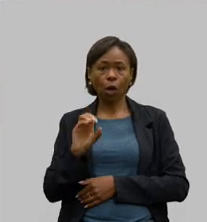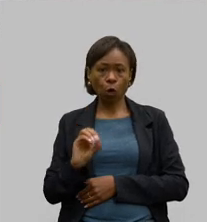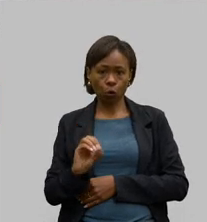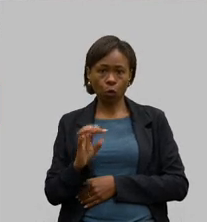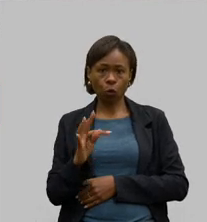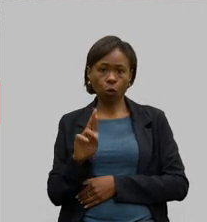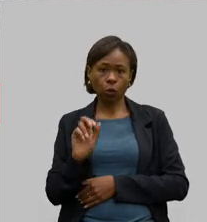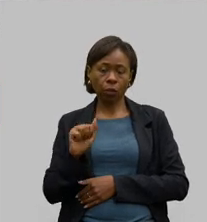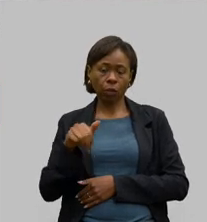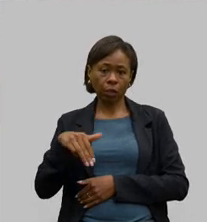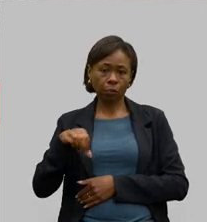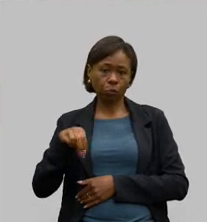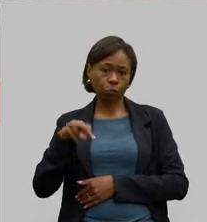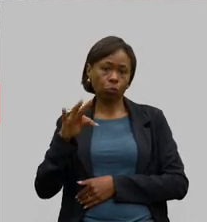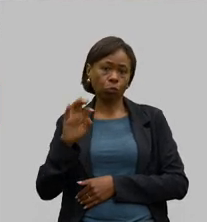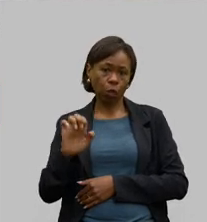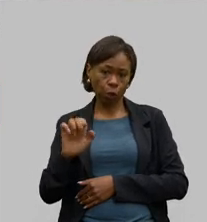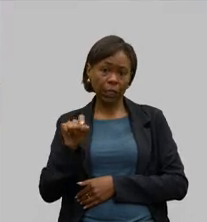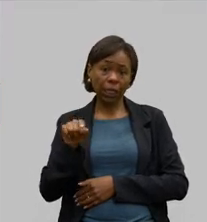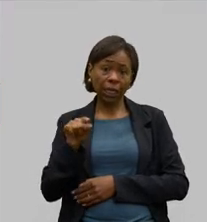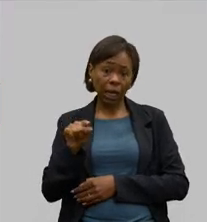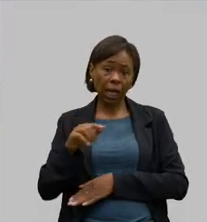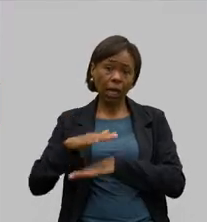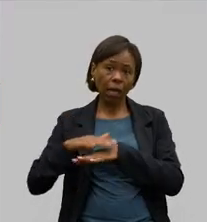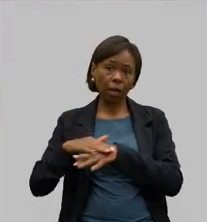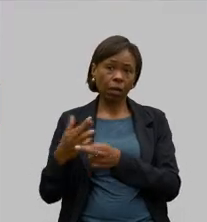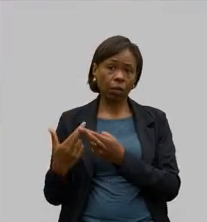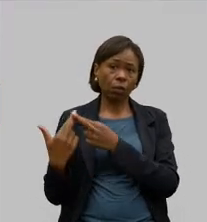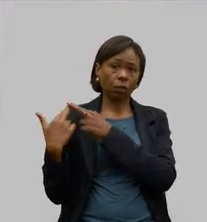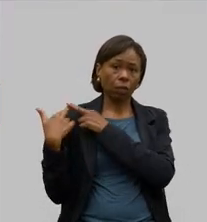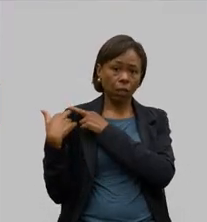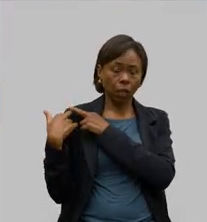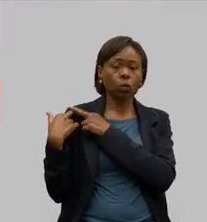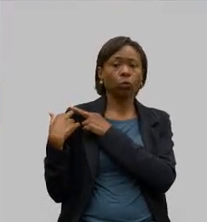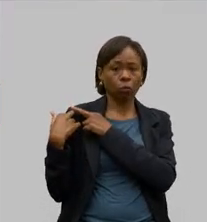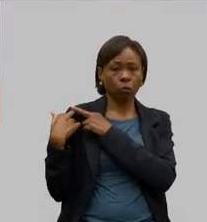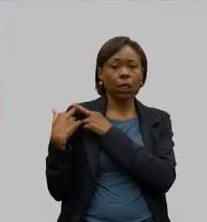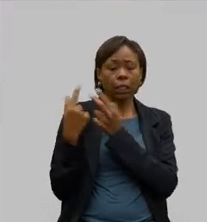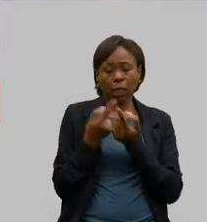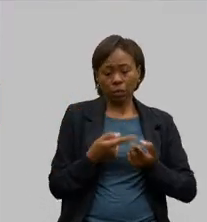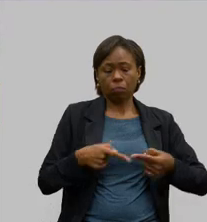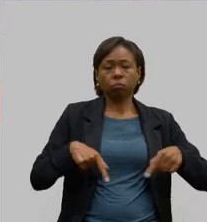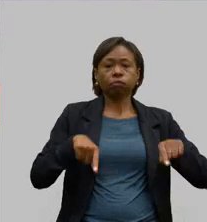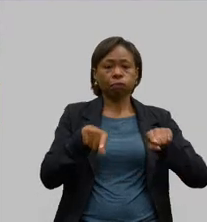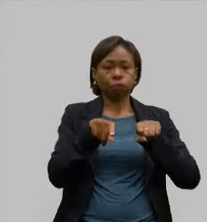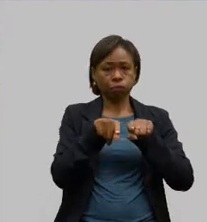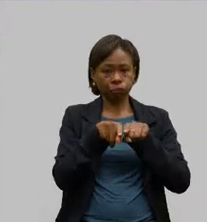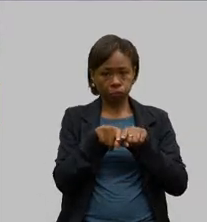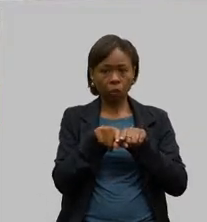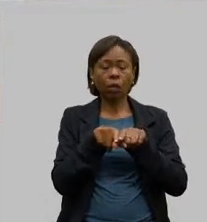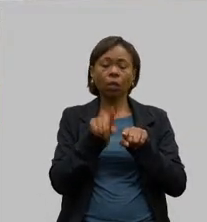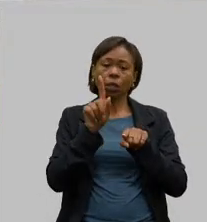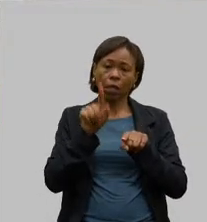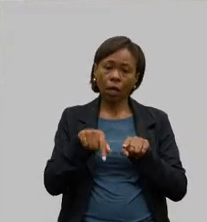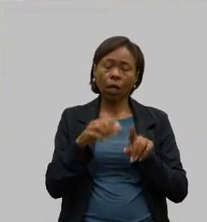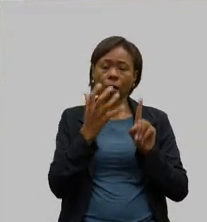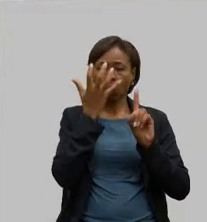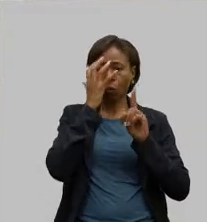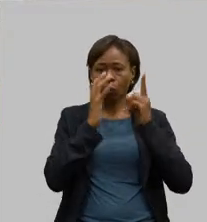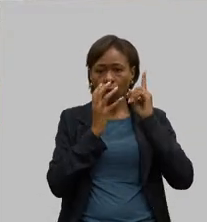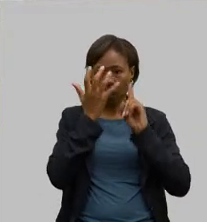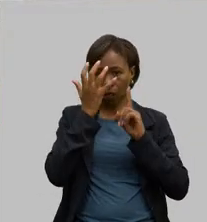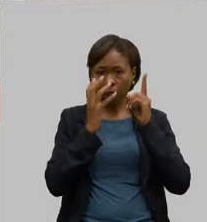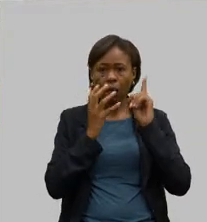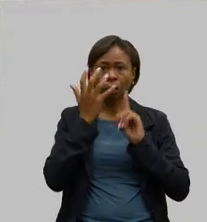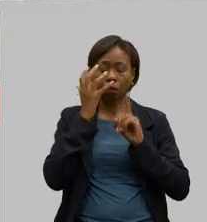dessa dessa união eh do estado com a prefeitura de Belo Horizonte para realizar esse que foi o carnaval eh que